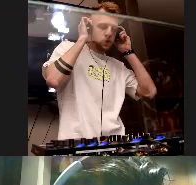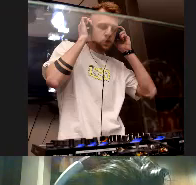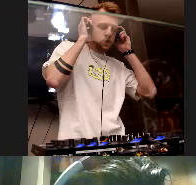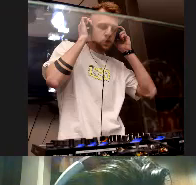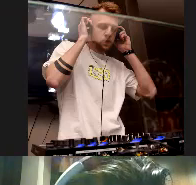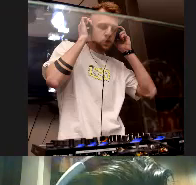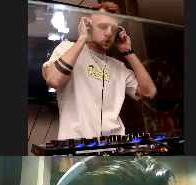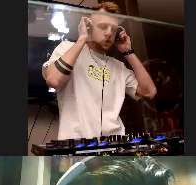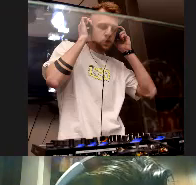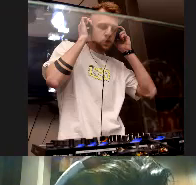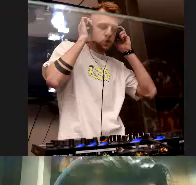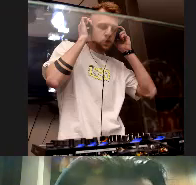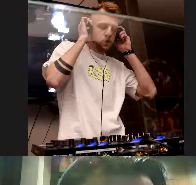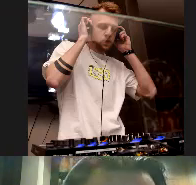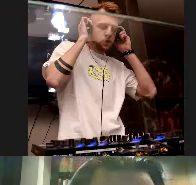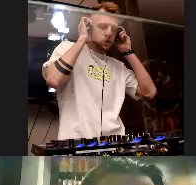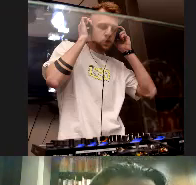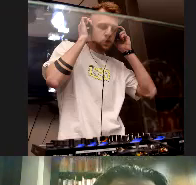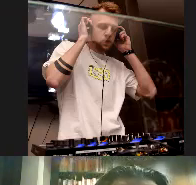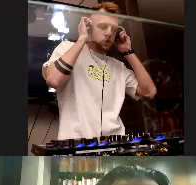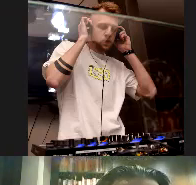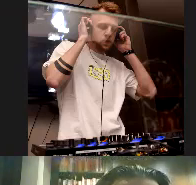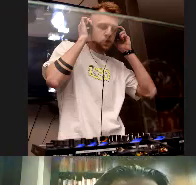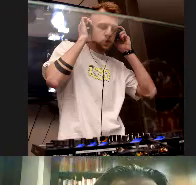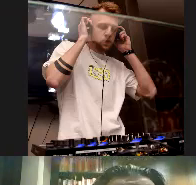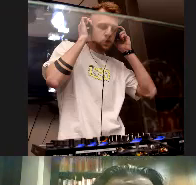Como é que é a frase? Tem uma frase que eu gosto muito que é